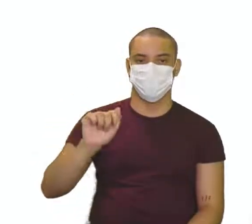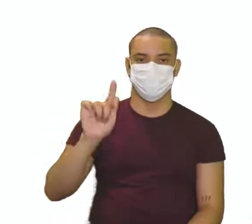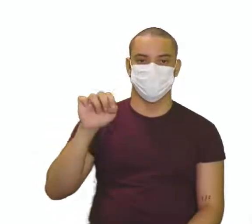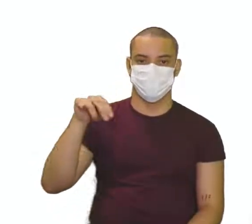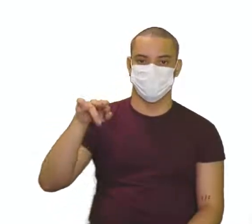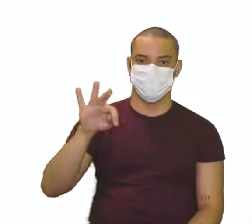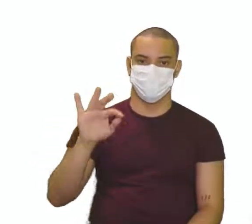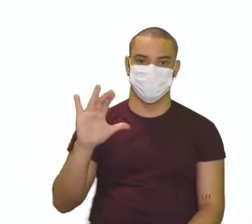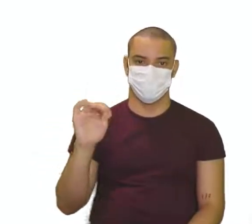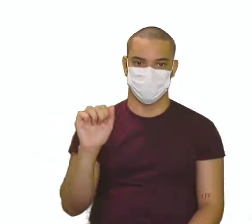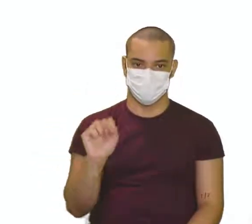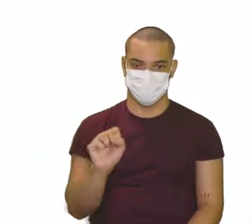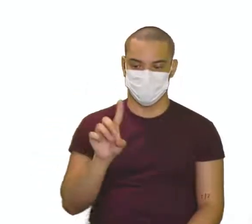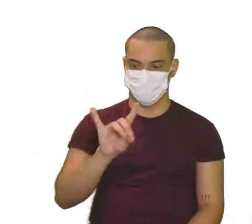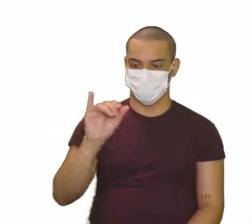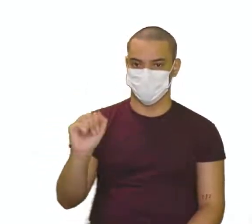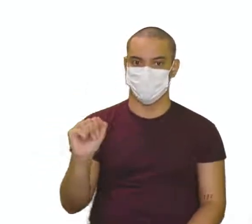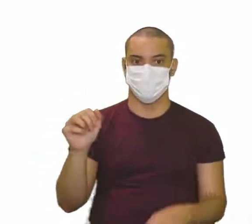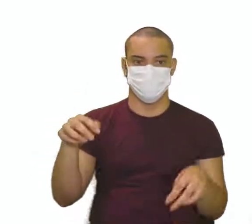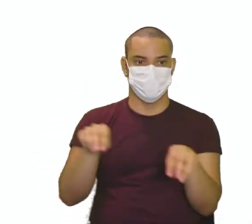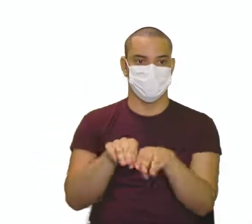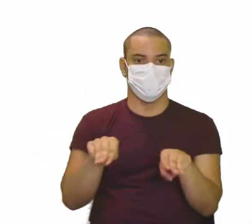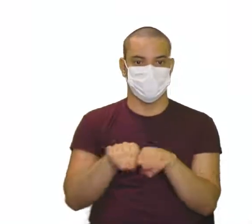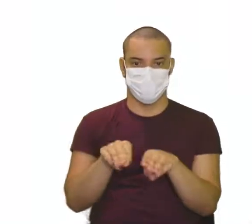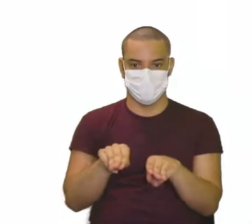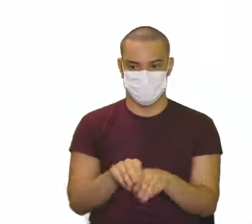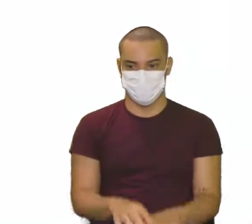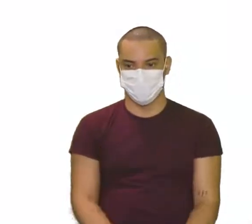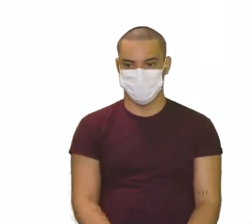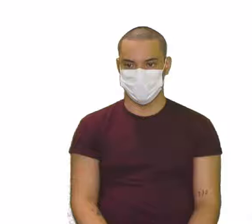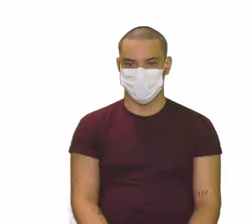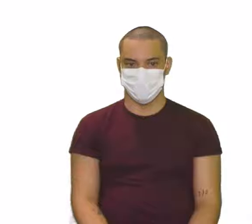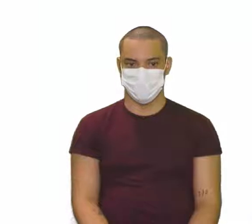diamagnéticas. Vamos ver aqui, olha só.